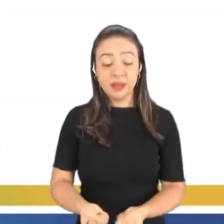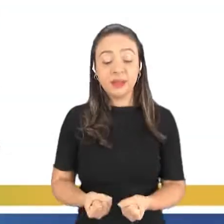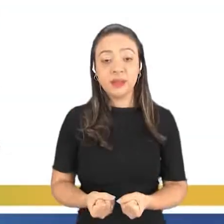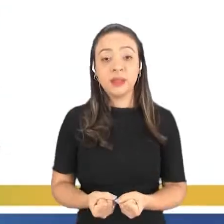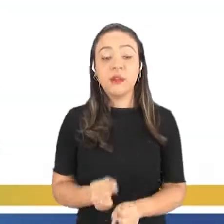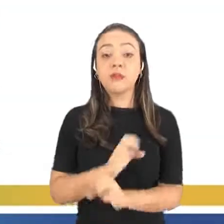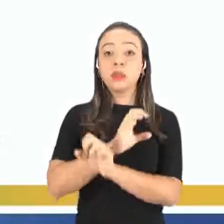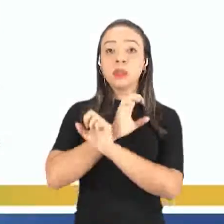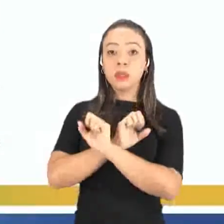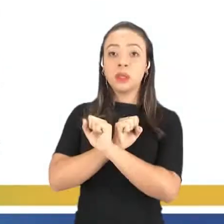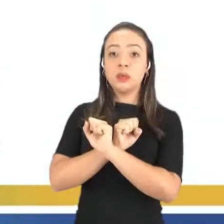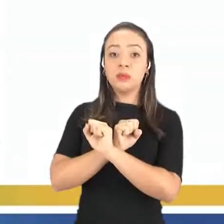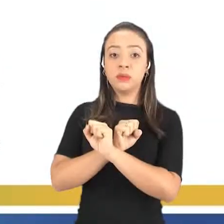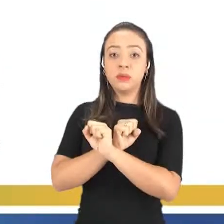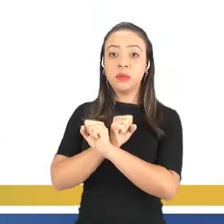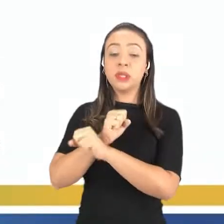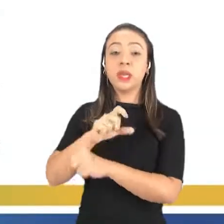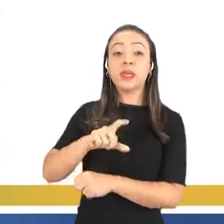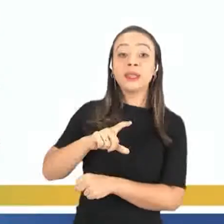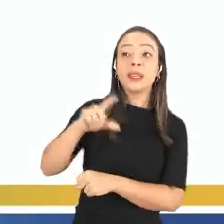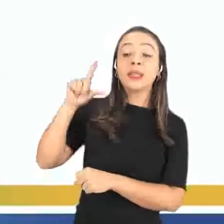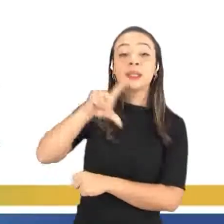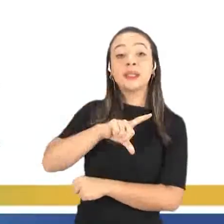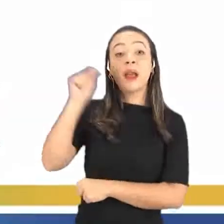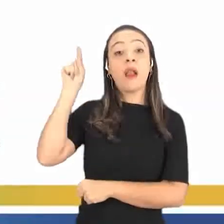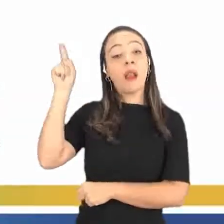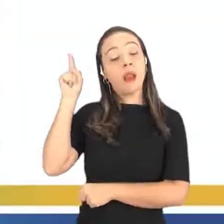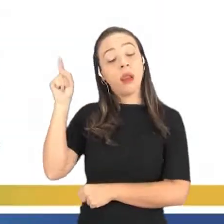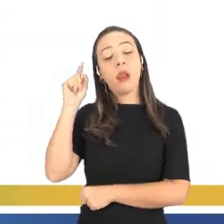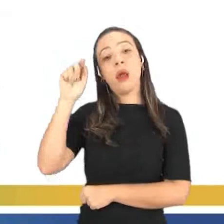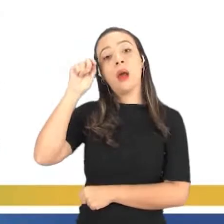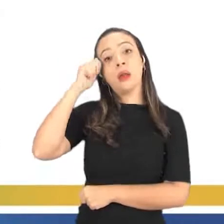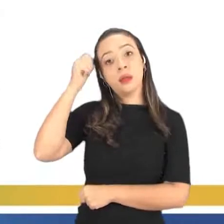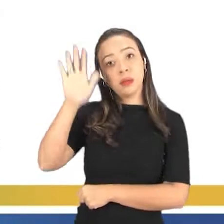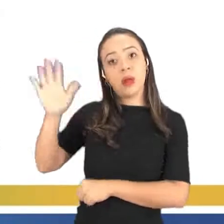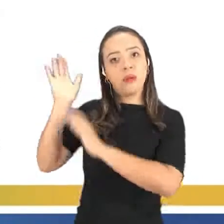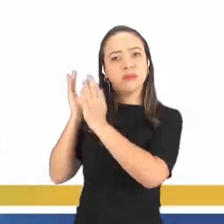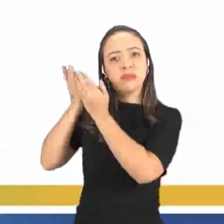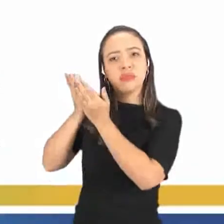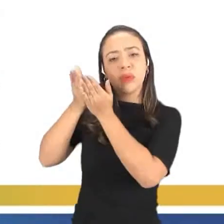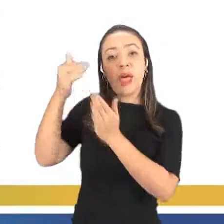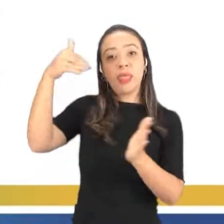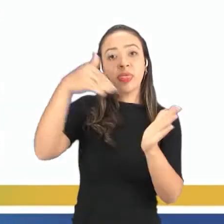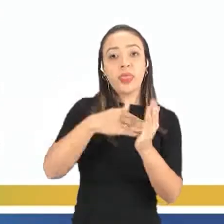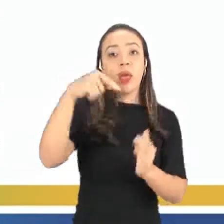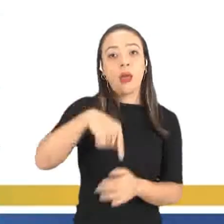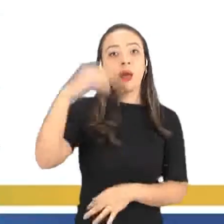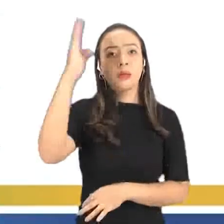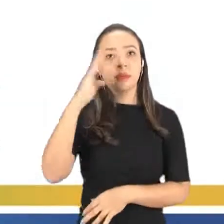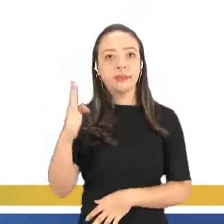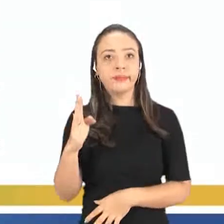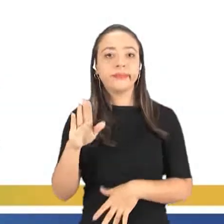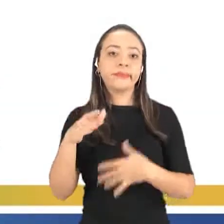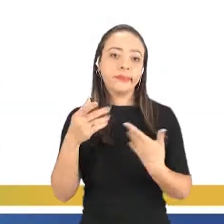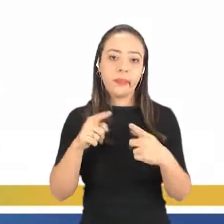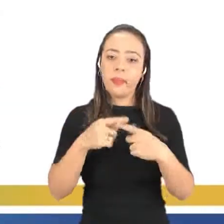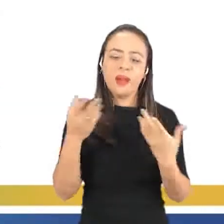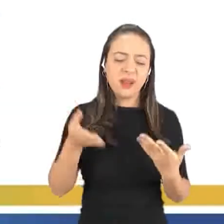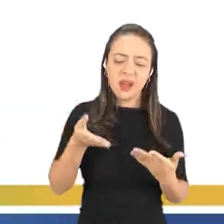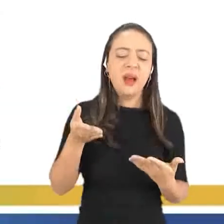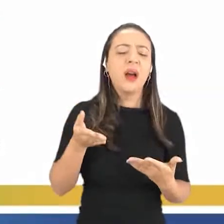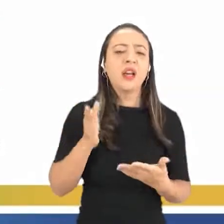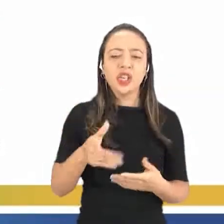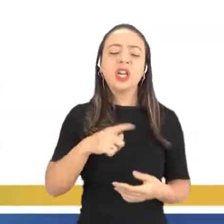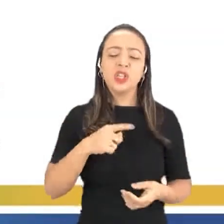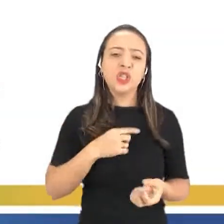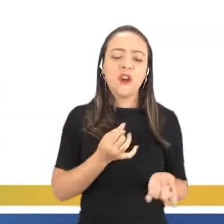da África para o Brasil, né? Antes disso, porém, transações envolvendo escravos africanos já ocorriam no